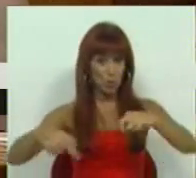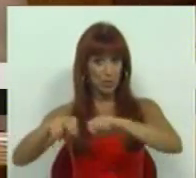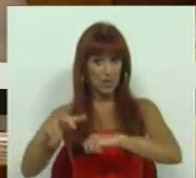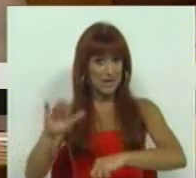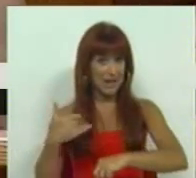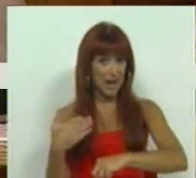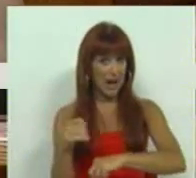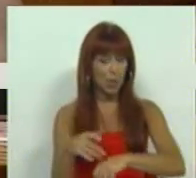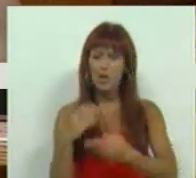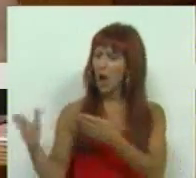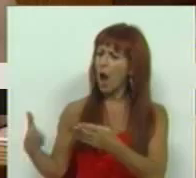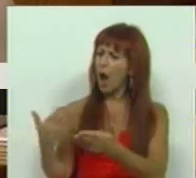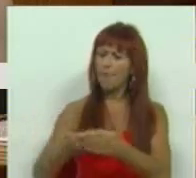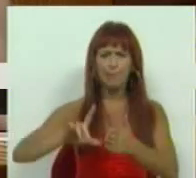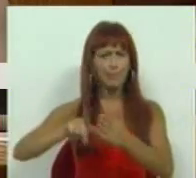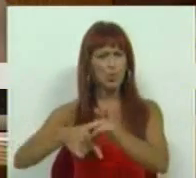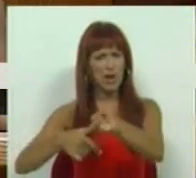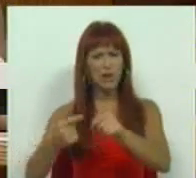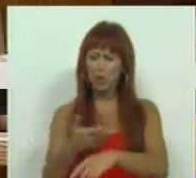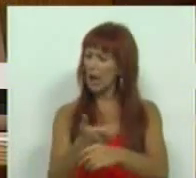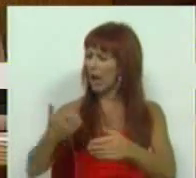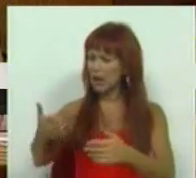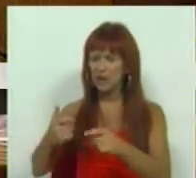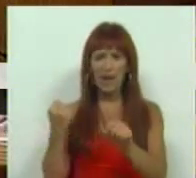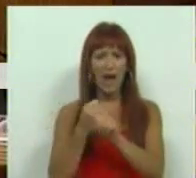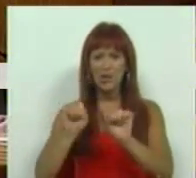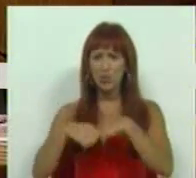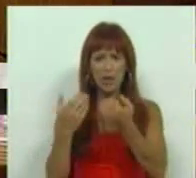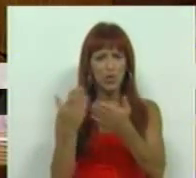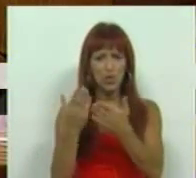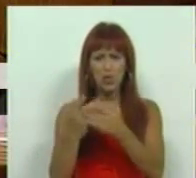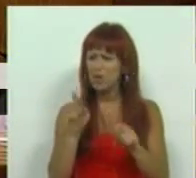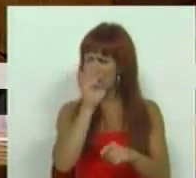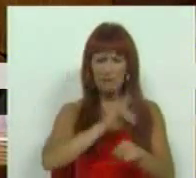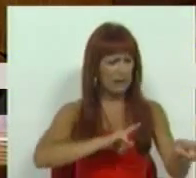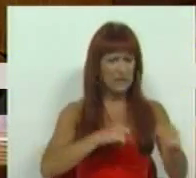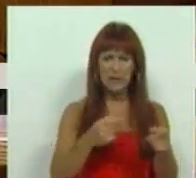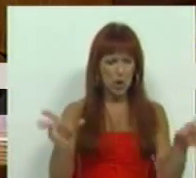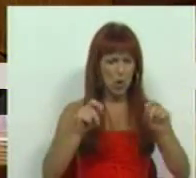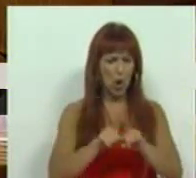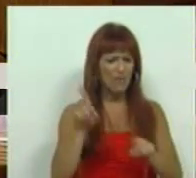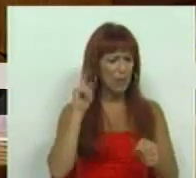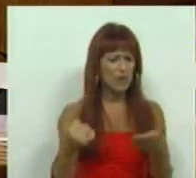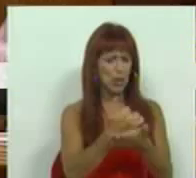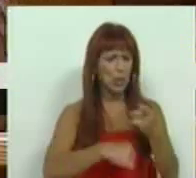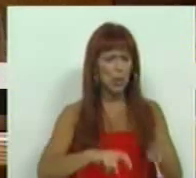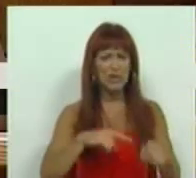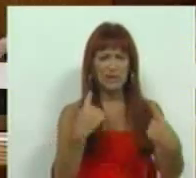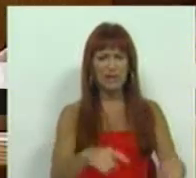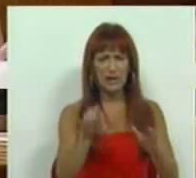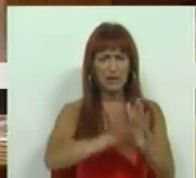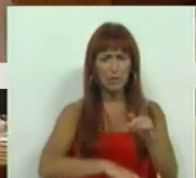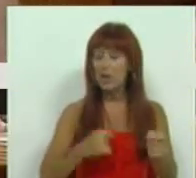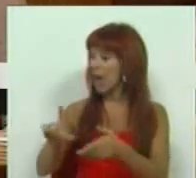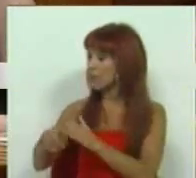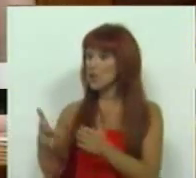parlamentar do CDS apresentou um projeto que retirava a ação social escolar da aplicação desta nova condição de recursos. Esse projeto